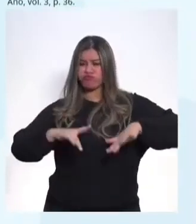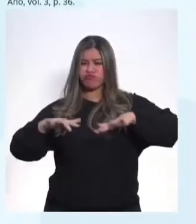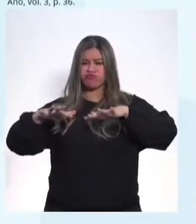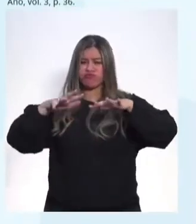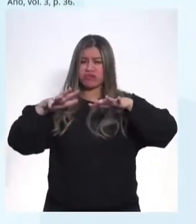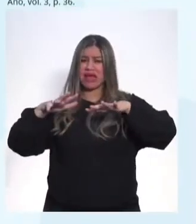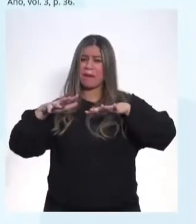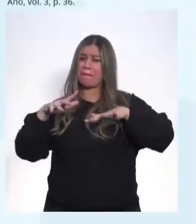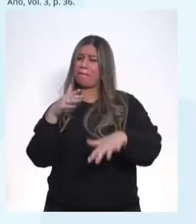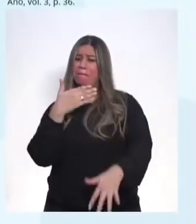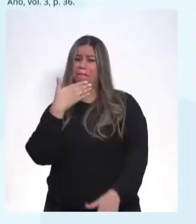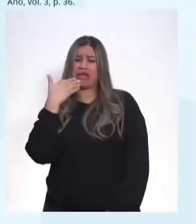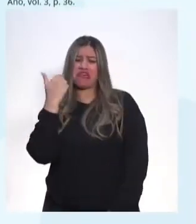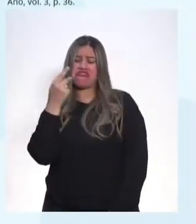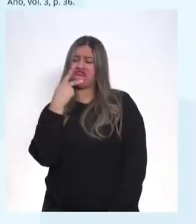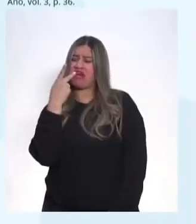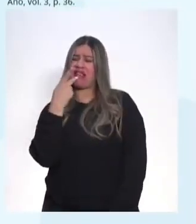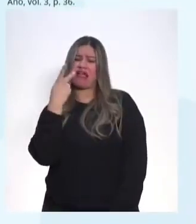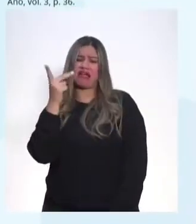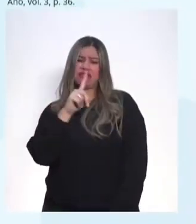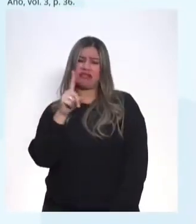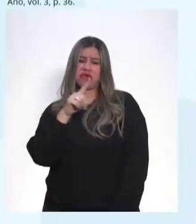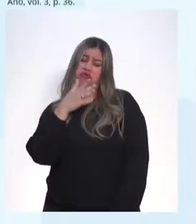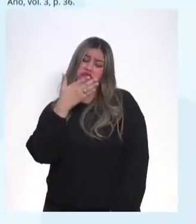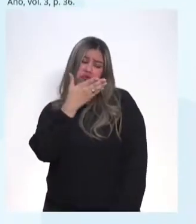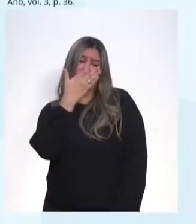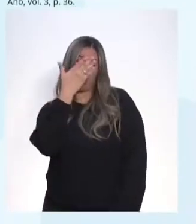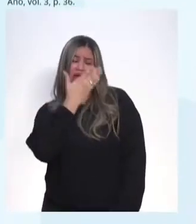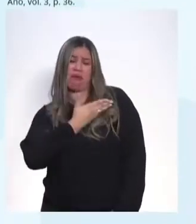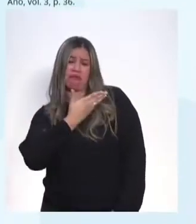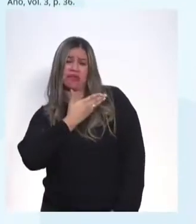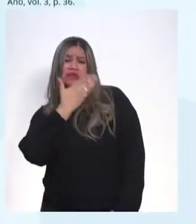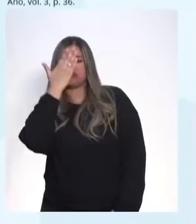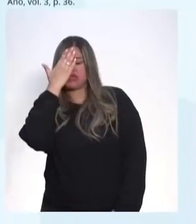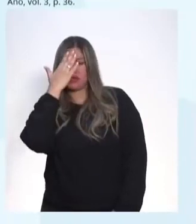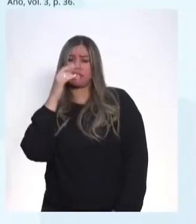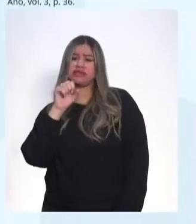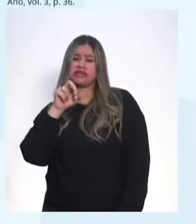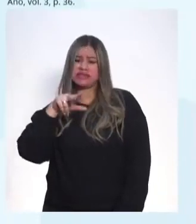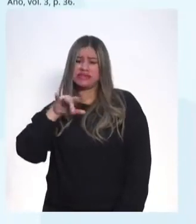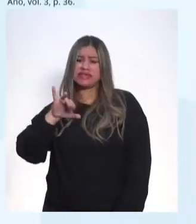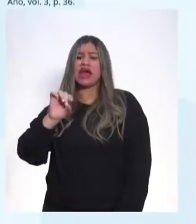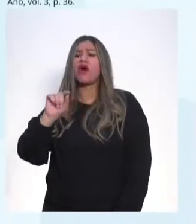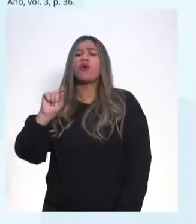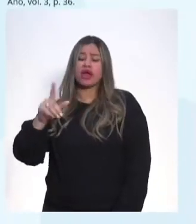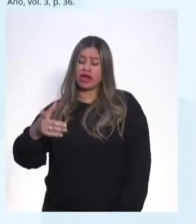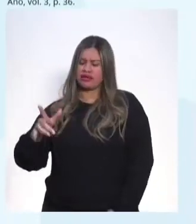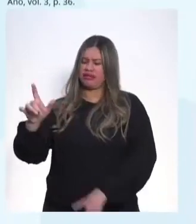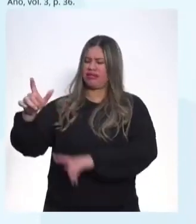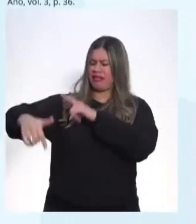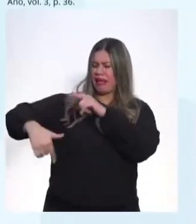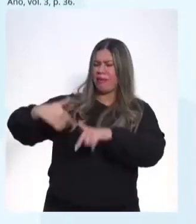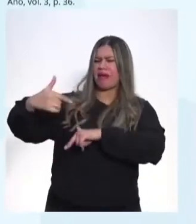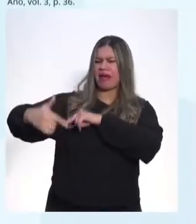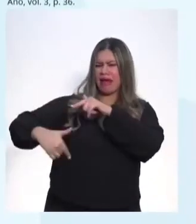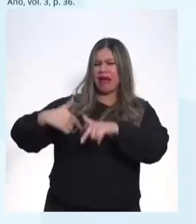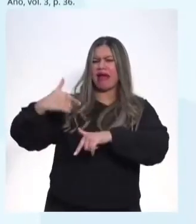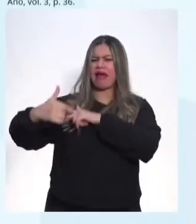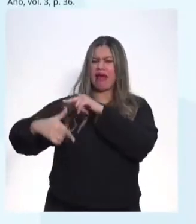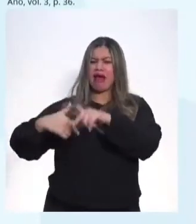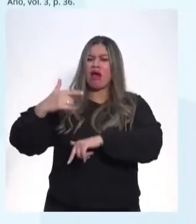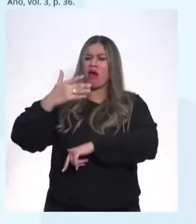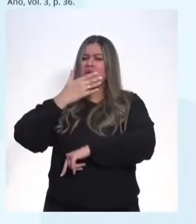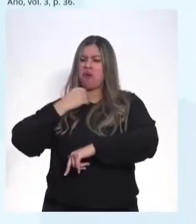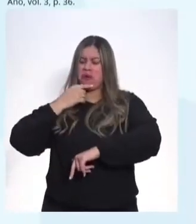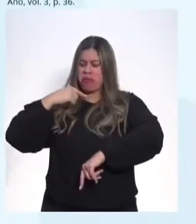não falar. Tu que sabe, meu amigo. O que é o seringá? É trabalhar, trabalhar, é um homem se